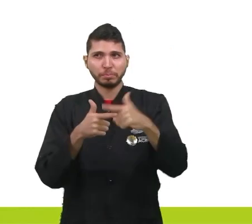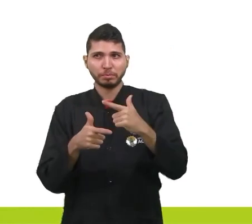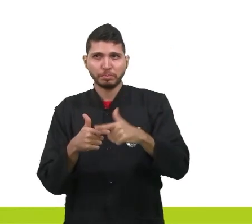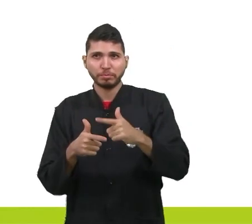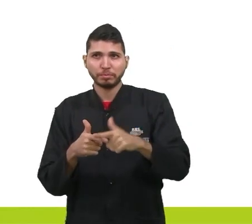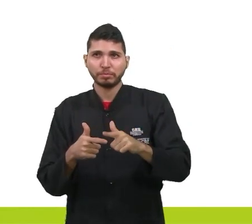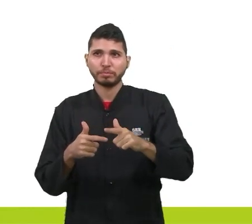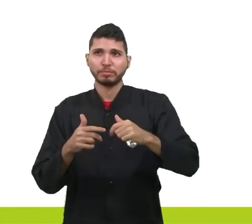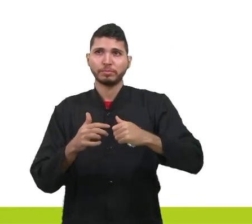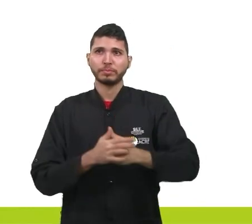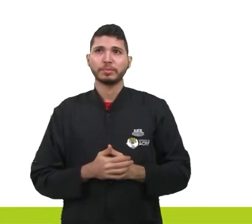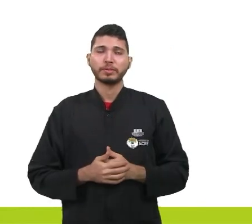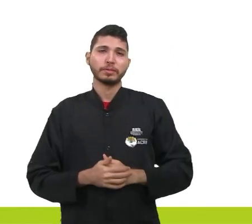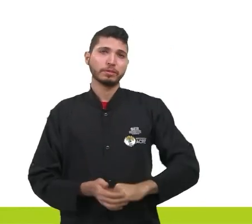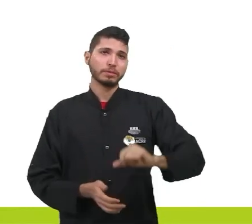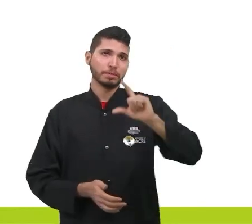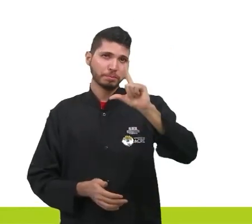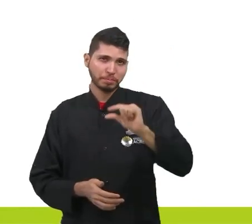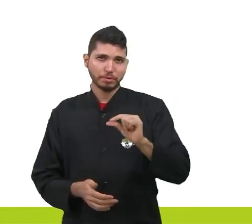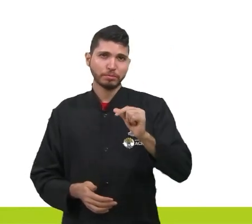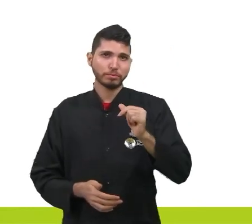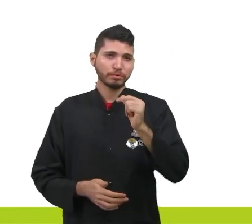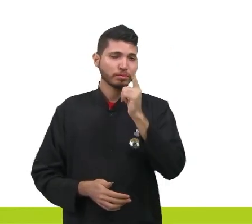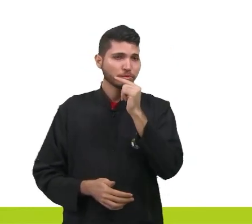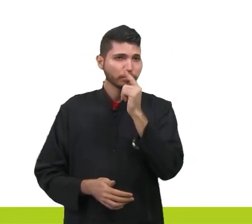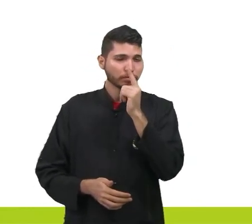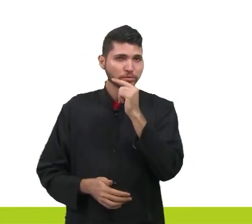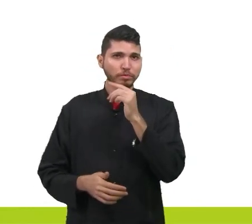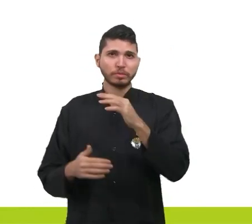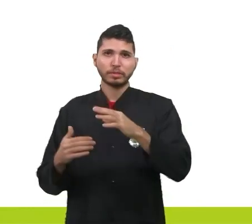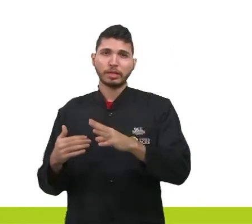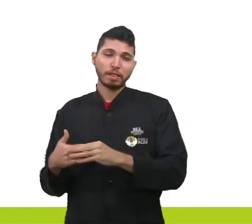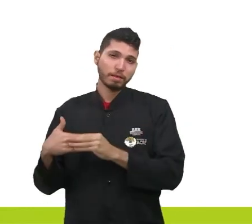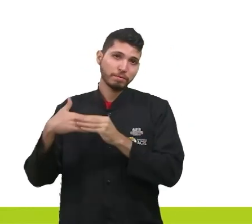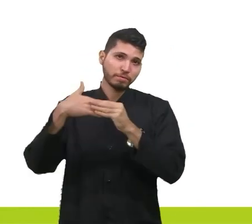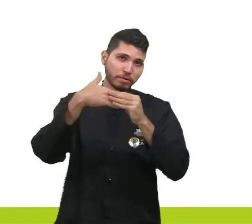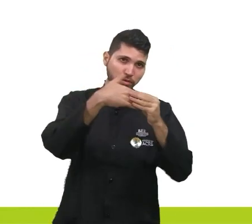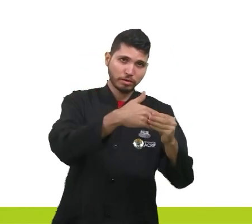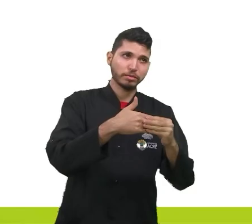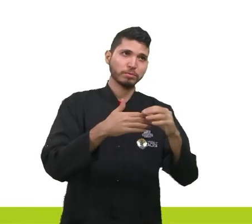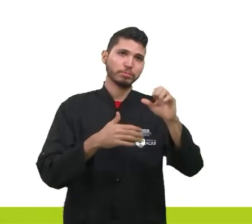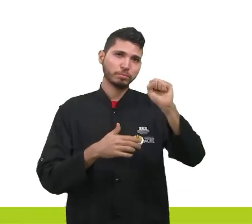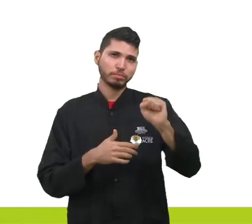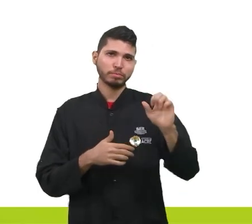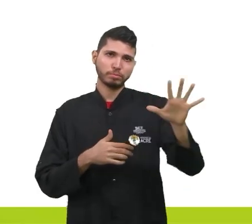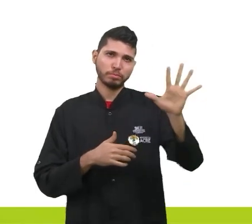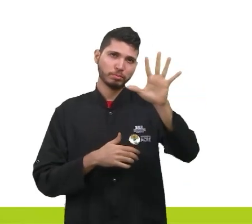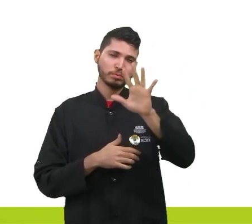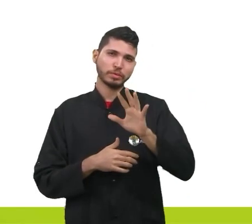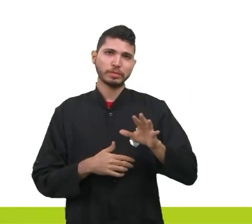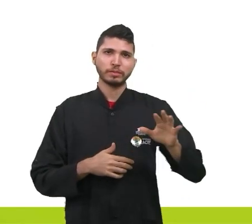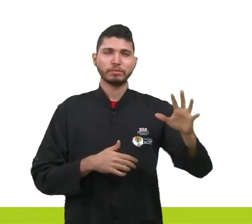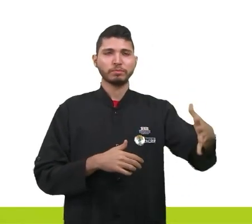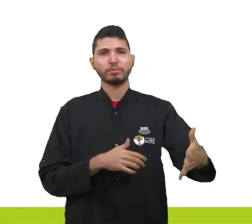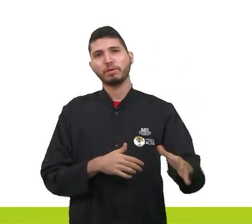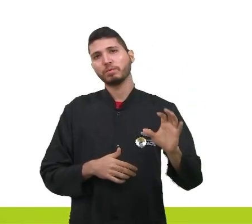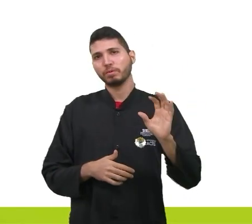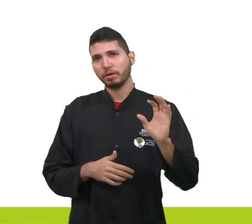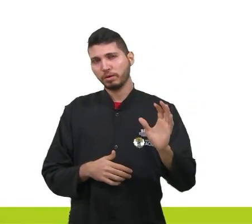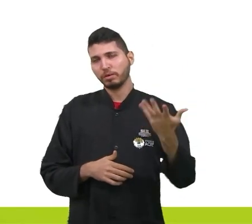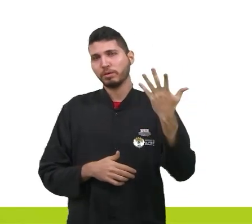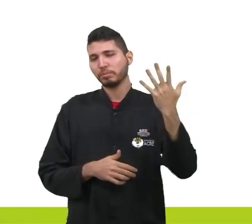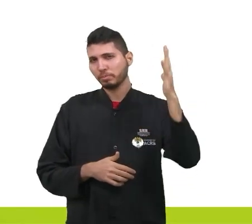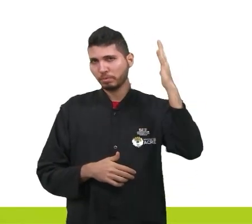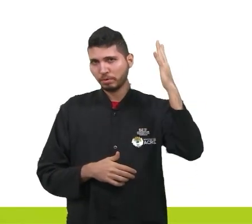seja, menos água seria transportada pelos ventos para o sudeste durante a temporada de chuvas, o que